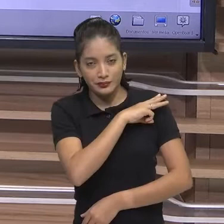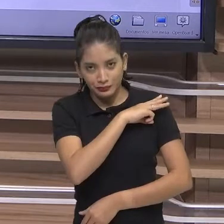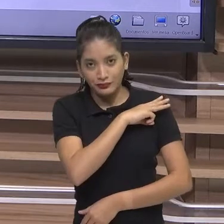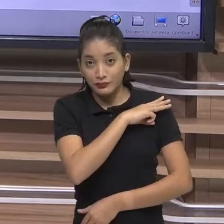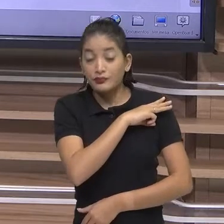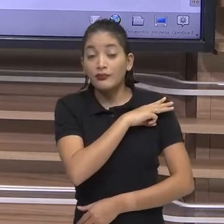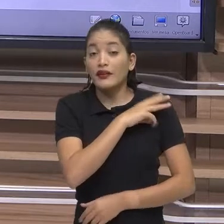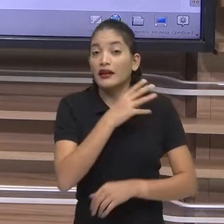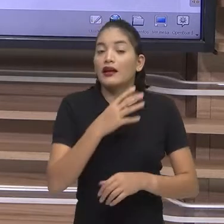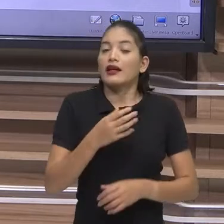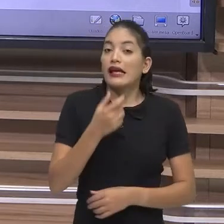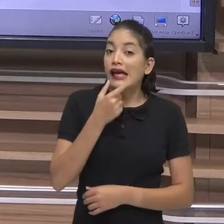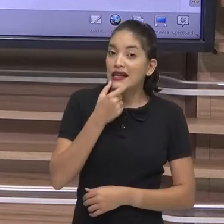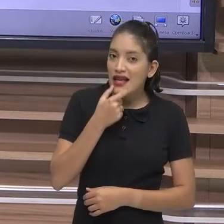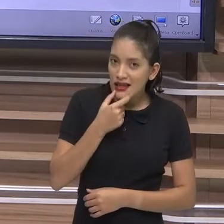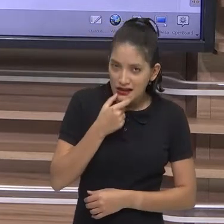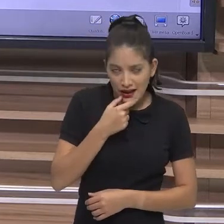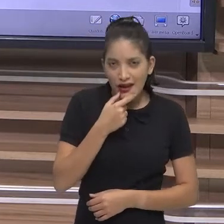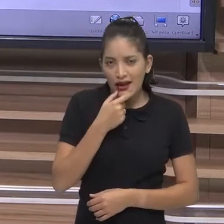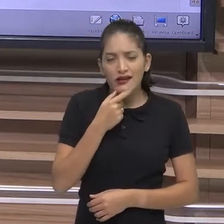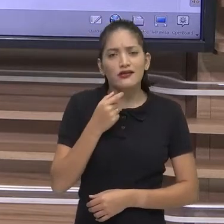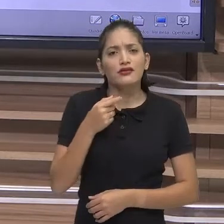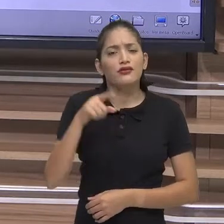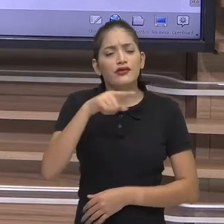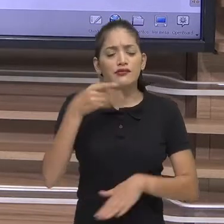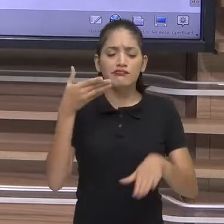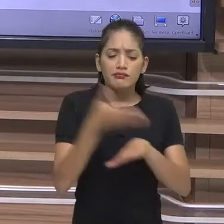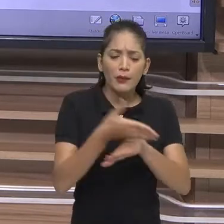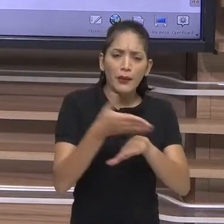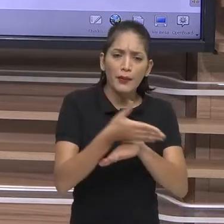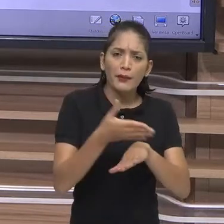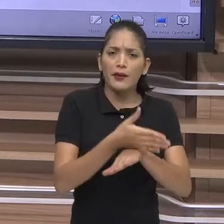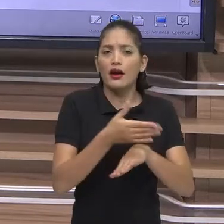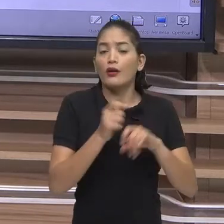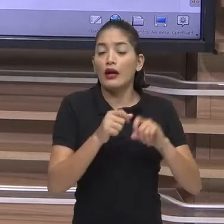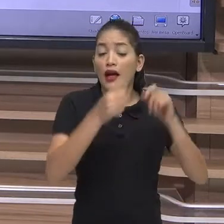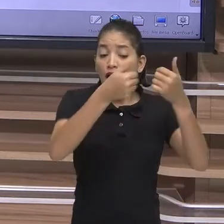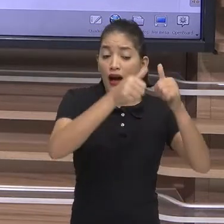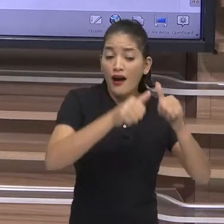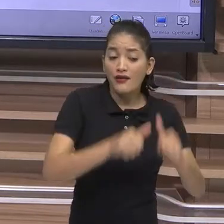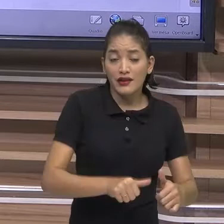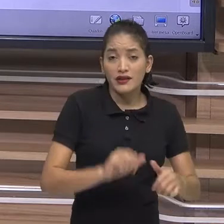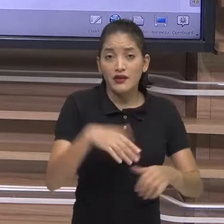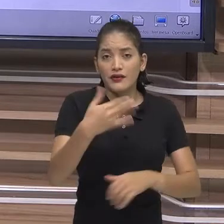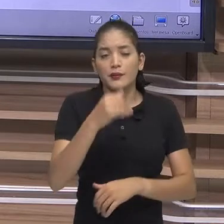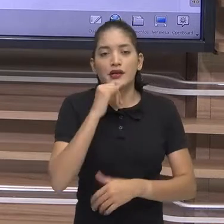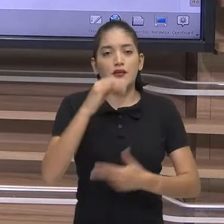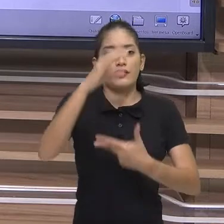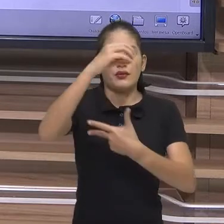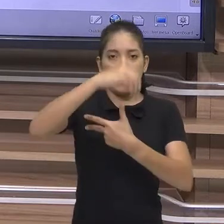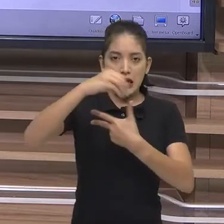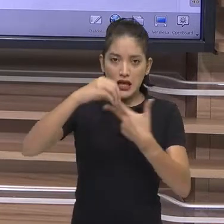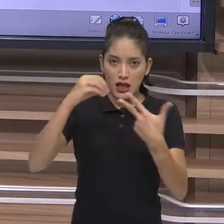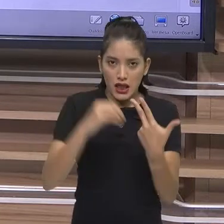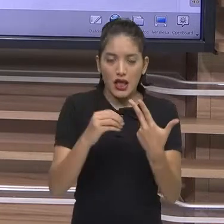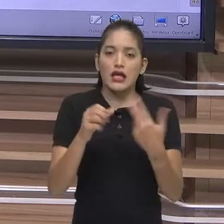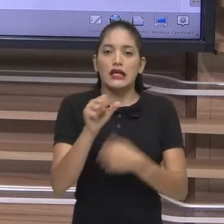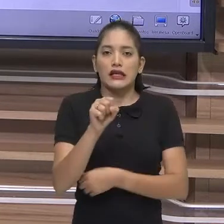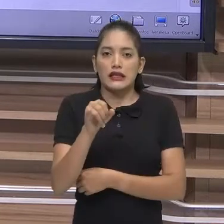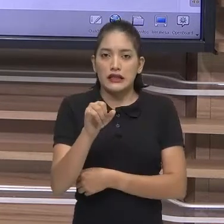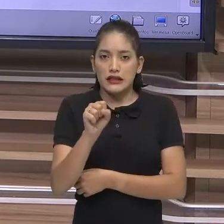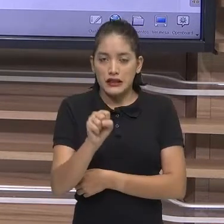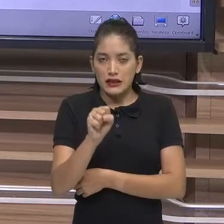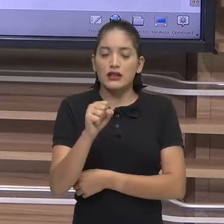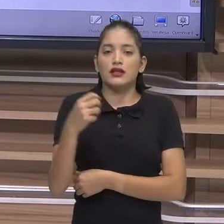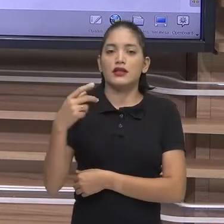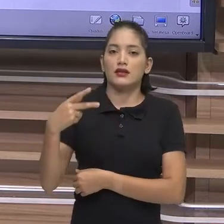língua inglesa, quando vocês participam de alguma avaliação externa, seja o Enem, o SIS,